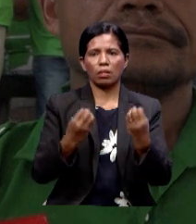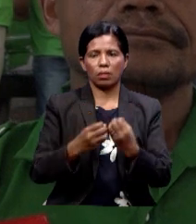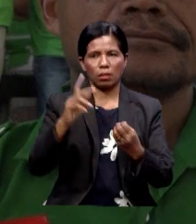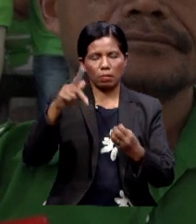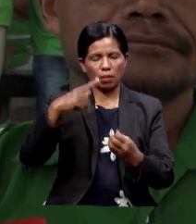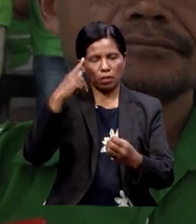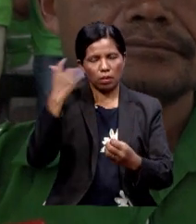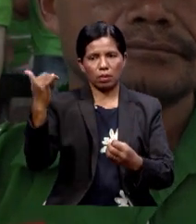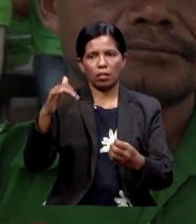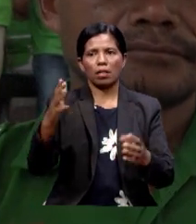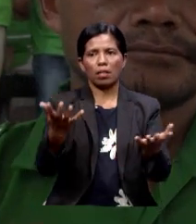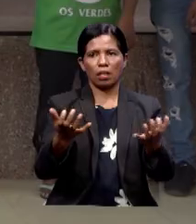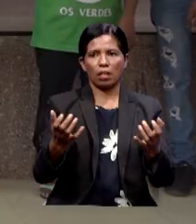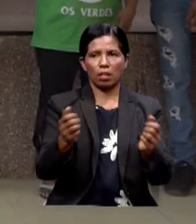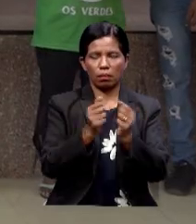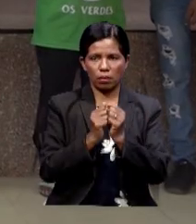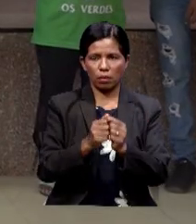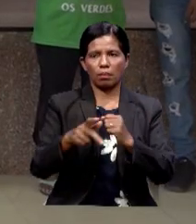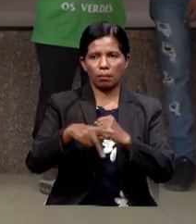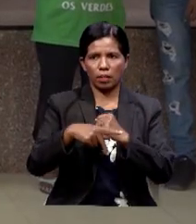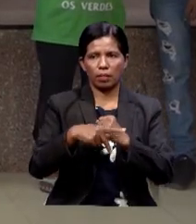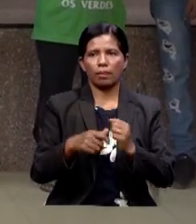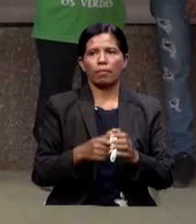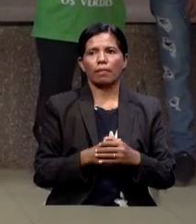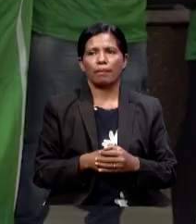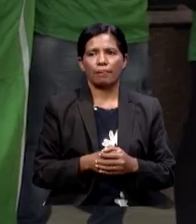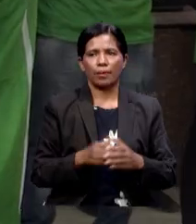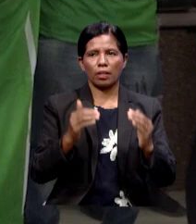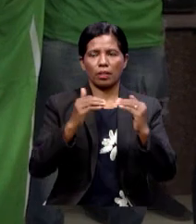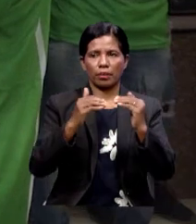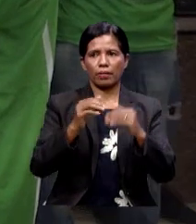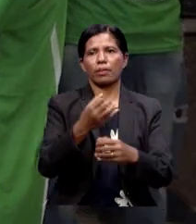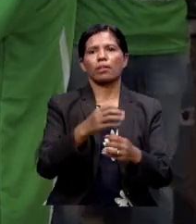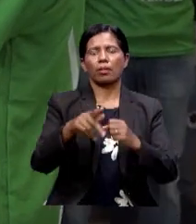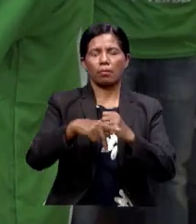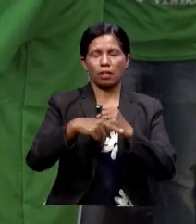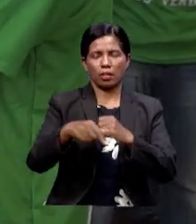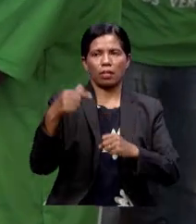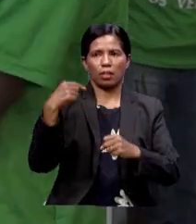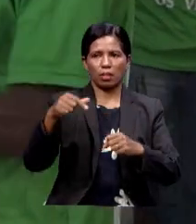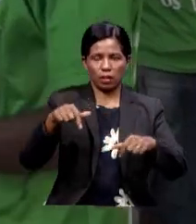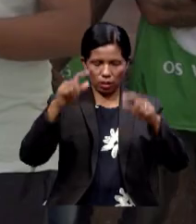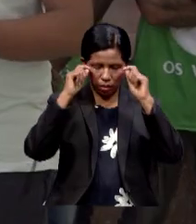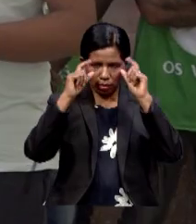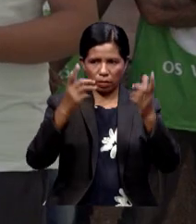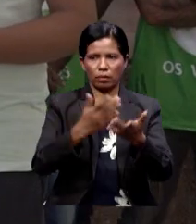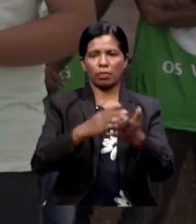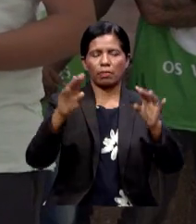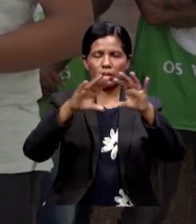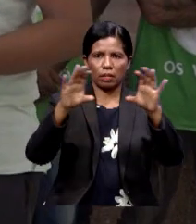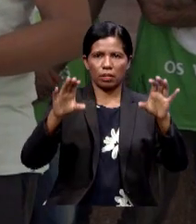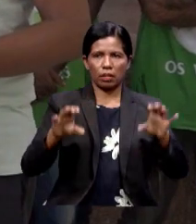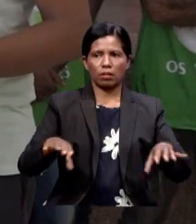ser NB, mas a cara lá muito com o partido. A foi em remata a conferência em imprensa, Partidos Verdes de Timor, foi um certificado